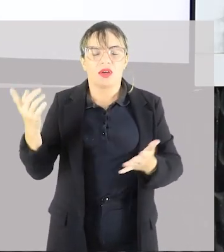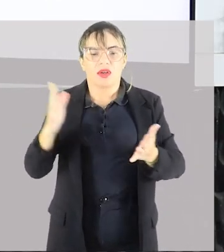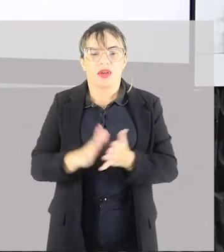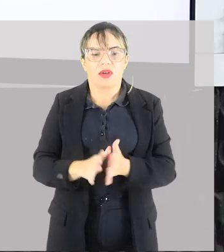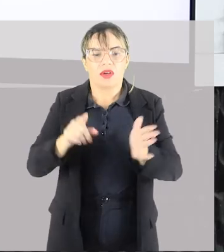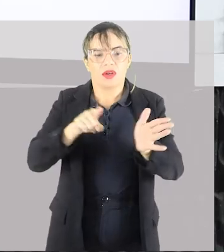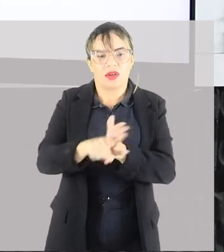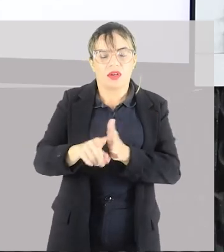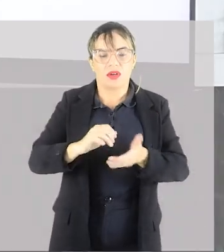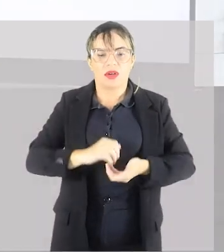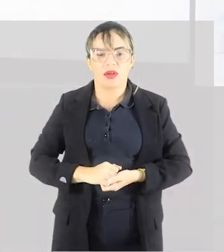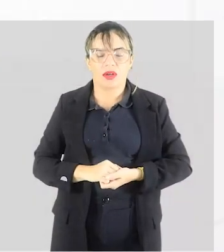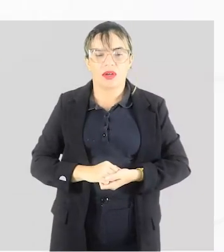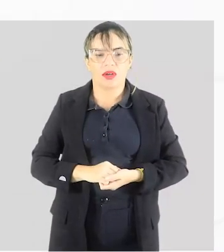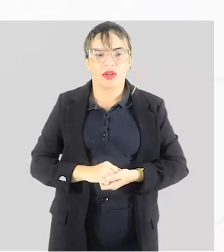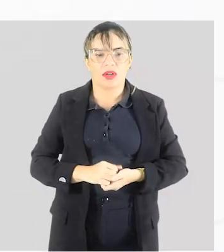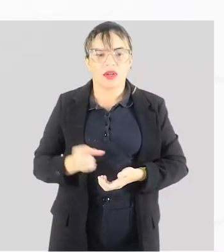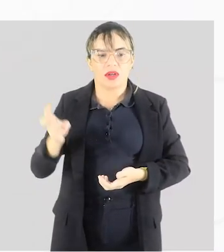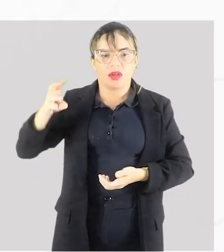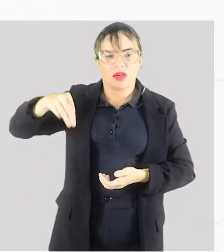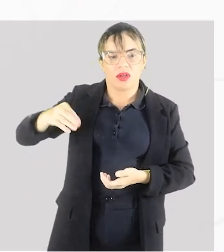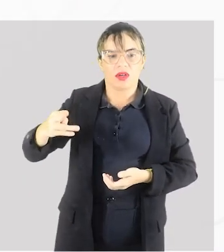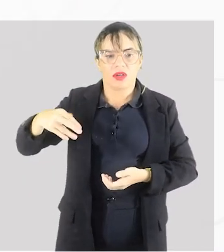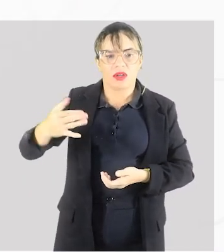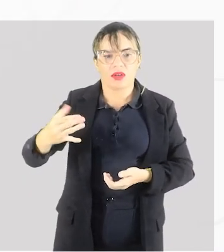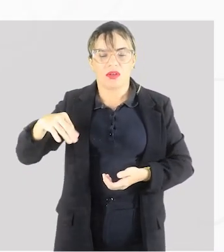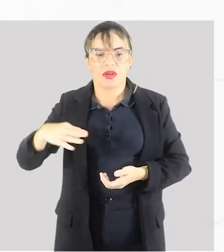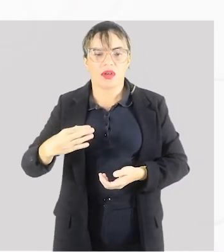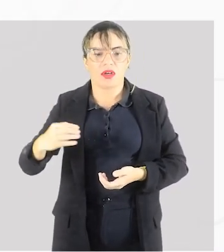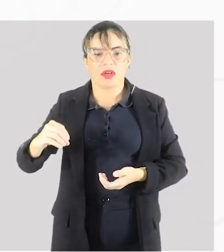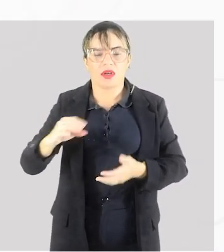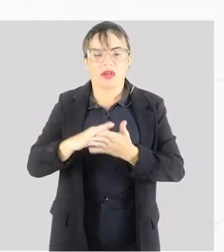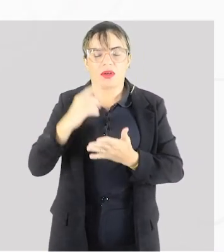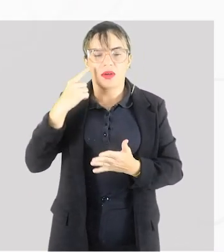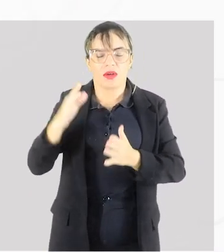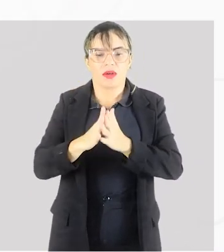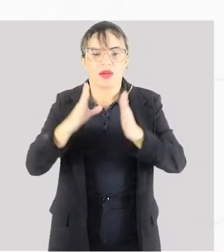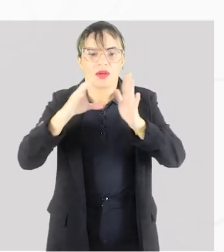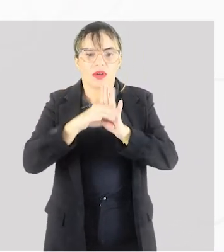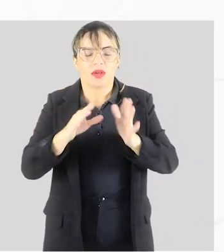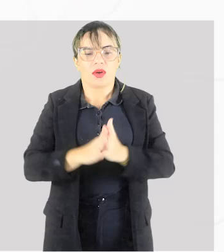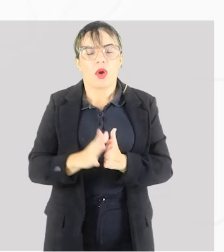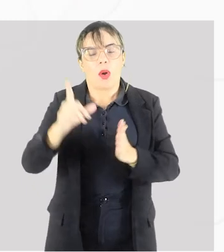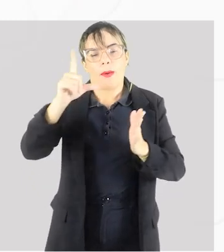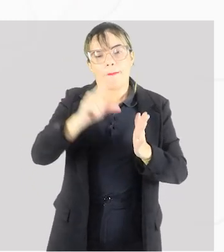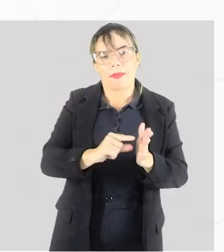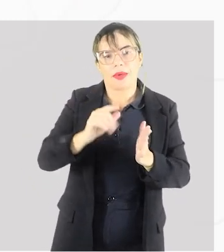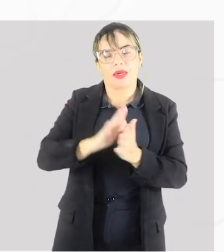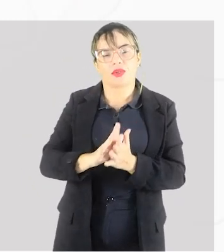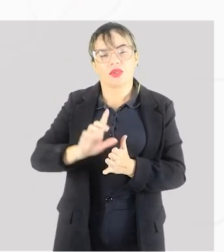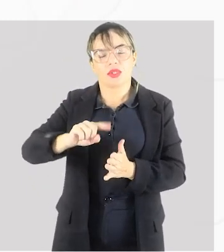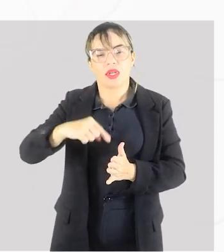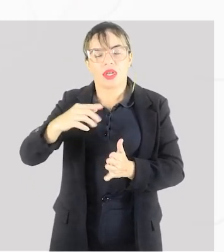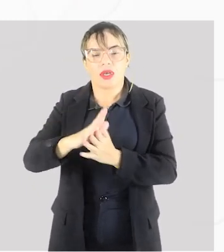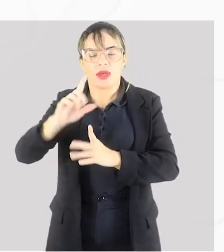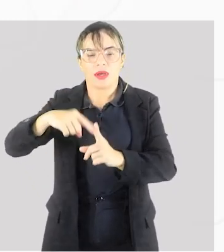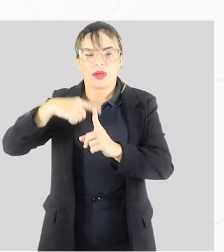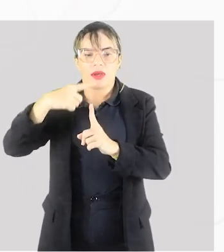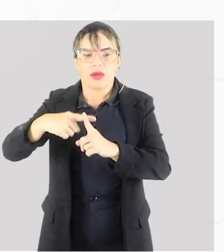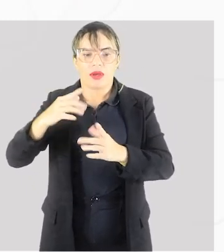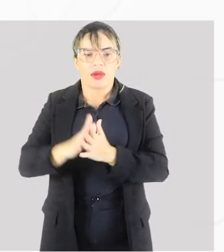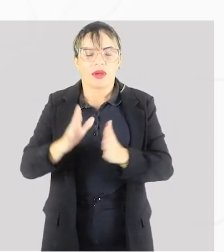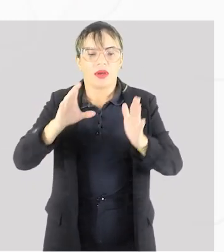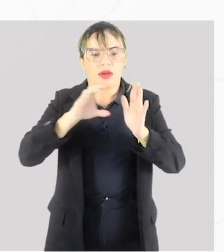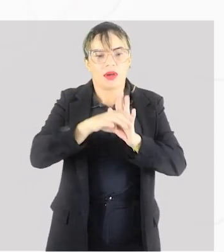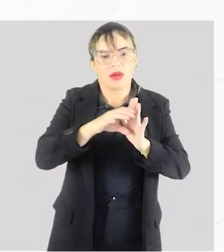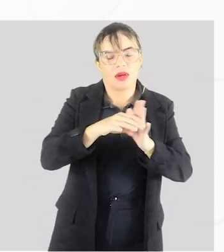vários questionamentos. Minimalismo. O que é minimalismo? O conceito é o menos é mais. O minimalismo vai para o